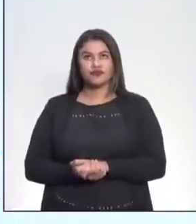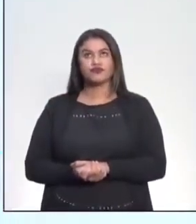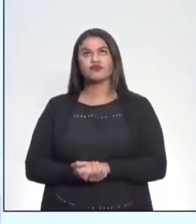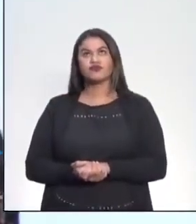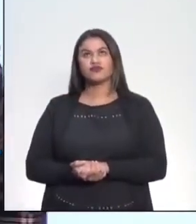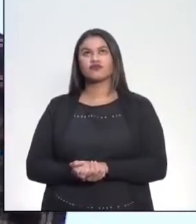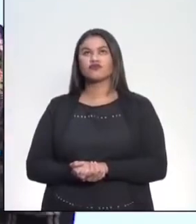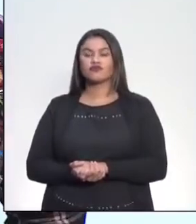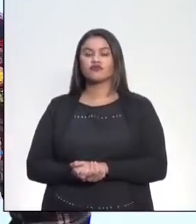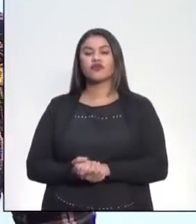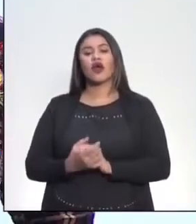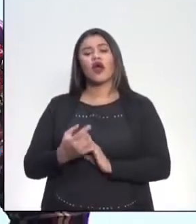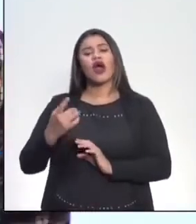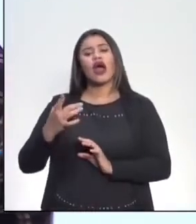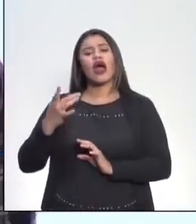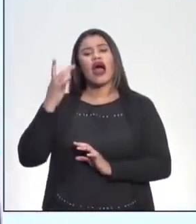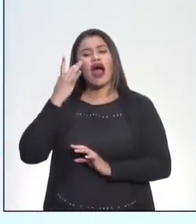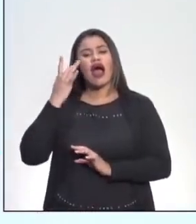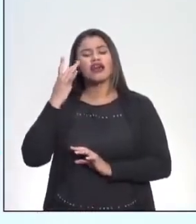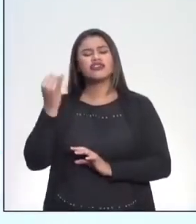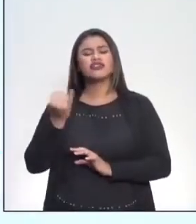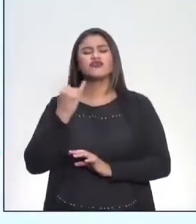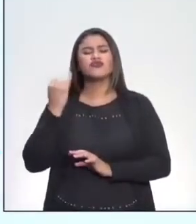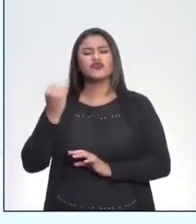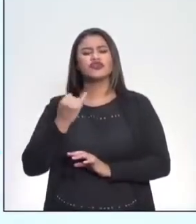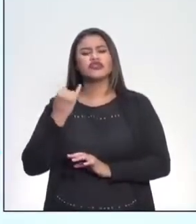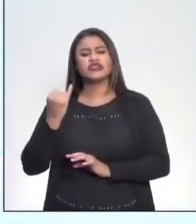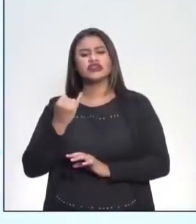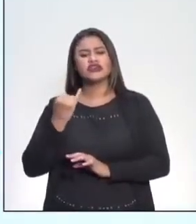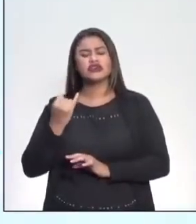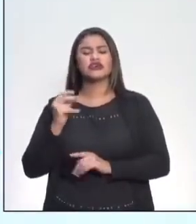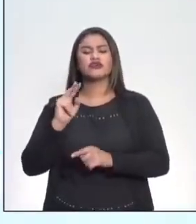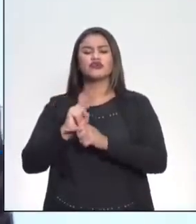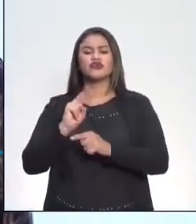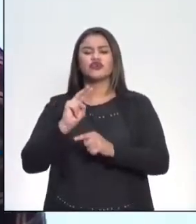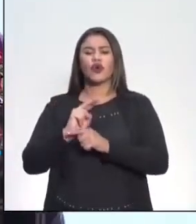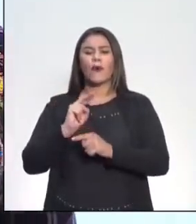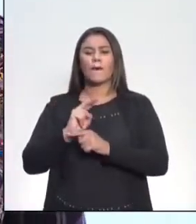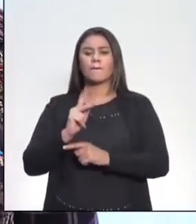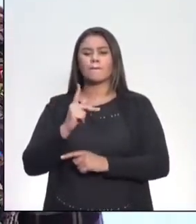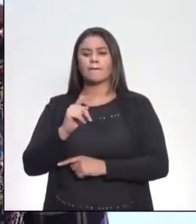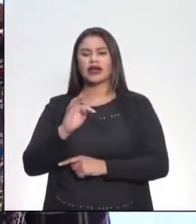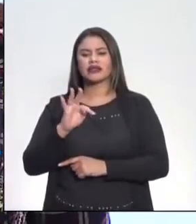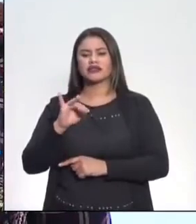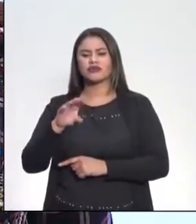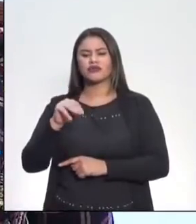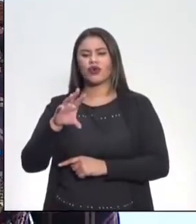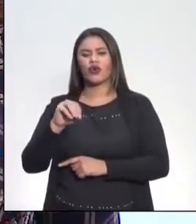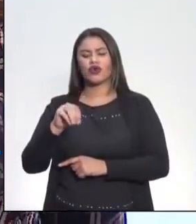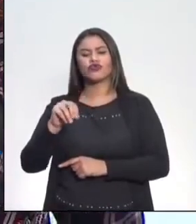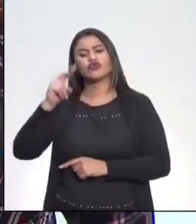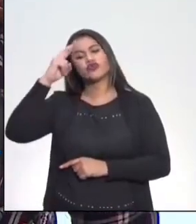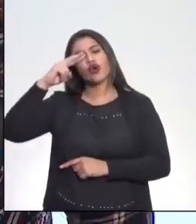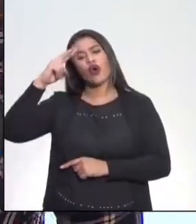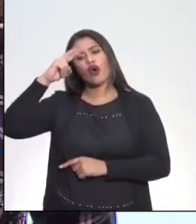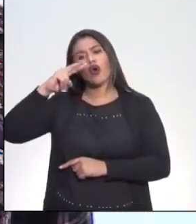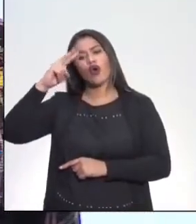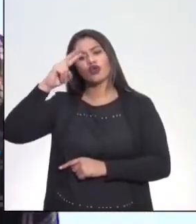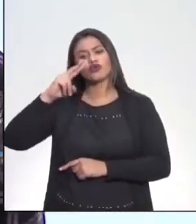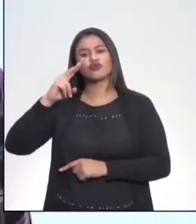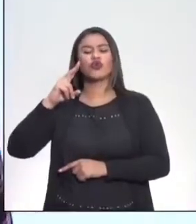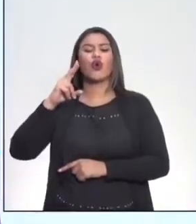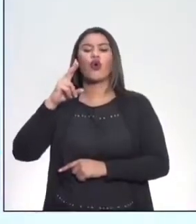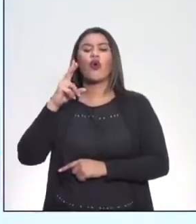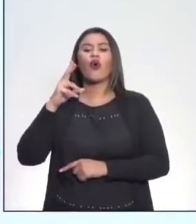Por que vocês acham que é importante a preservação do patrimônio histórico e cultural, tá, de uma